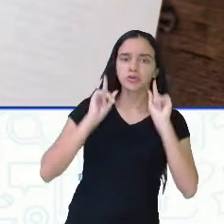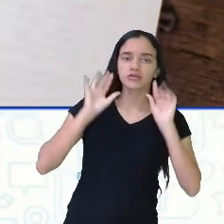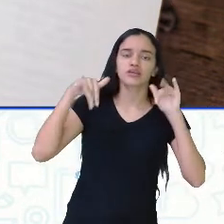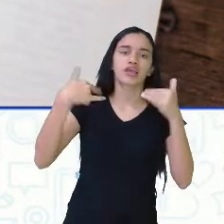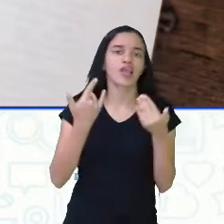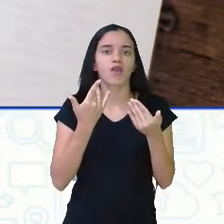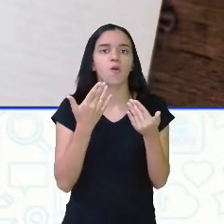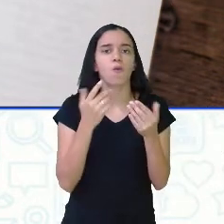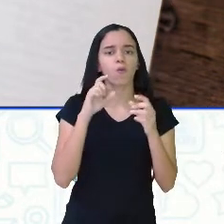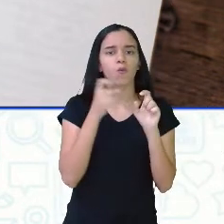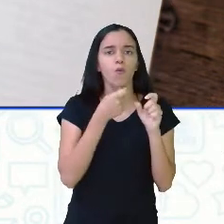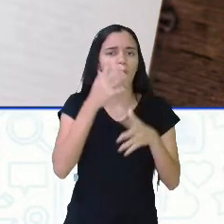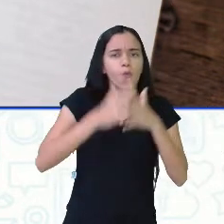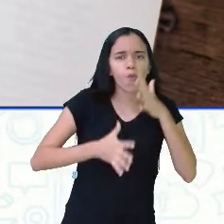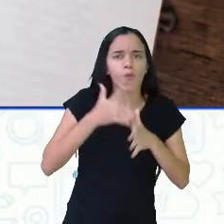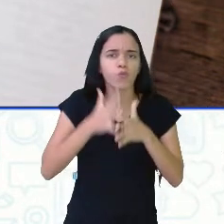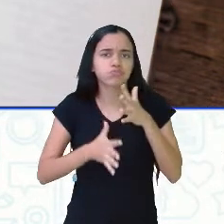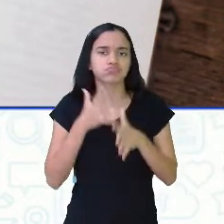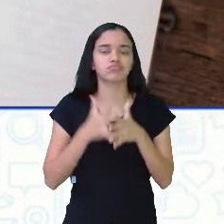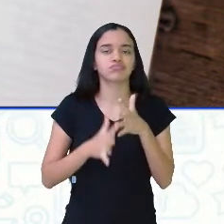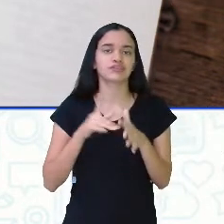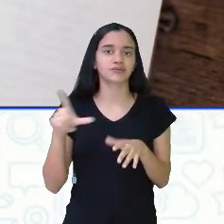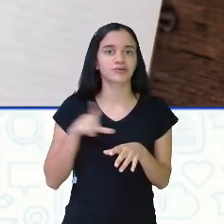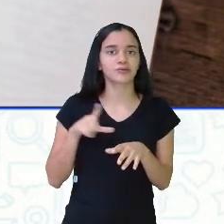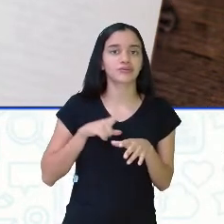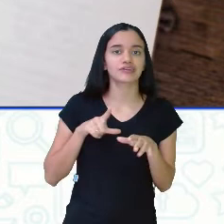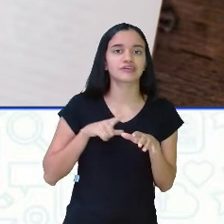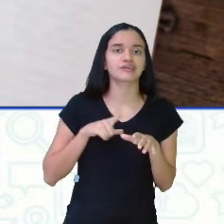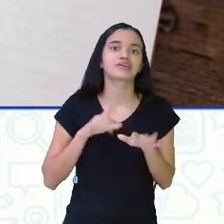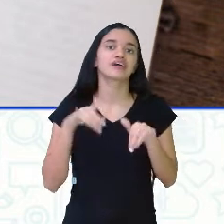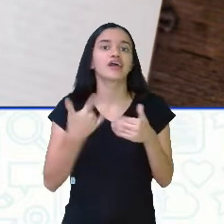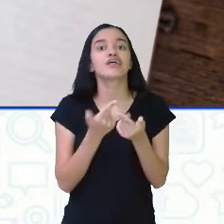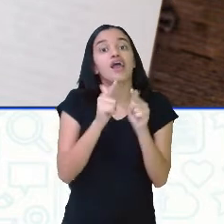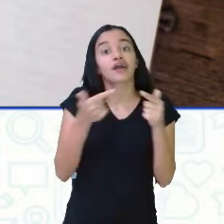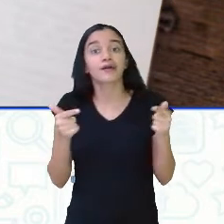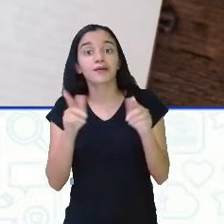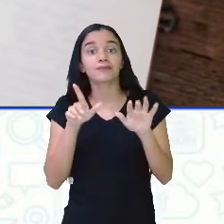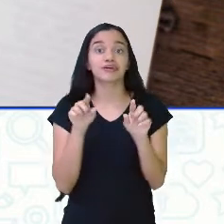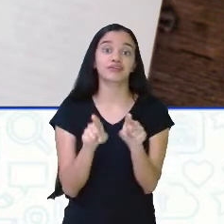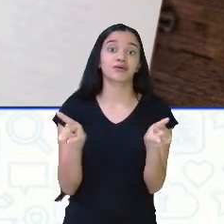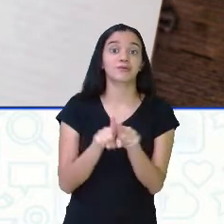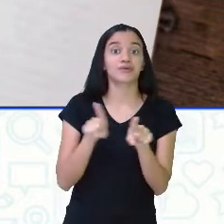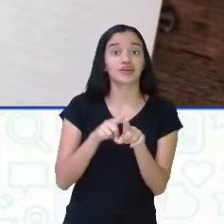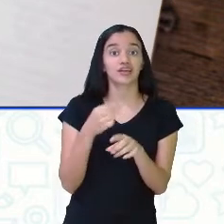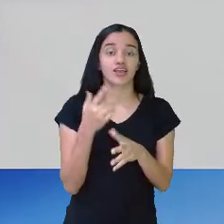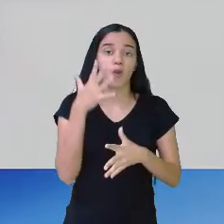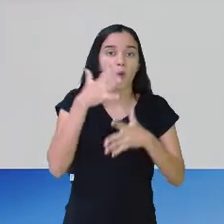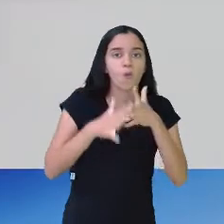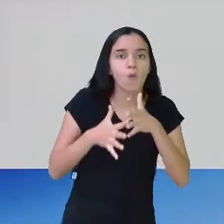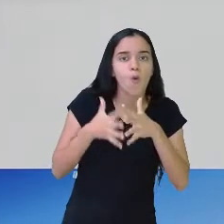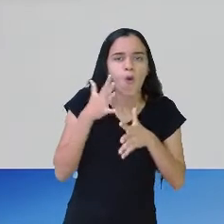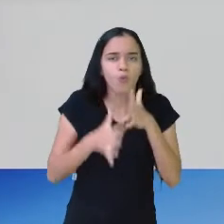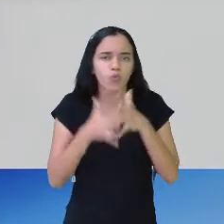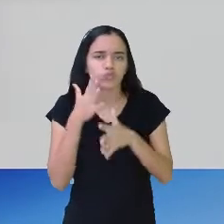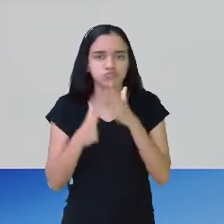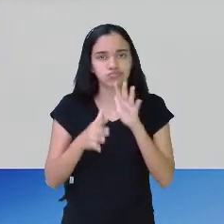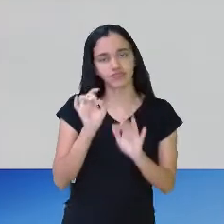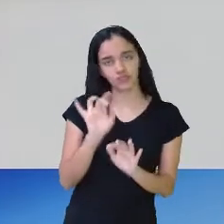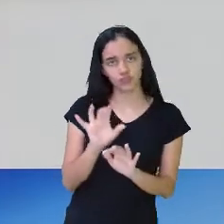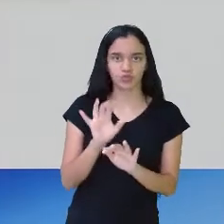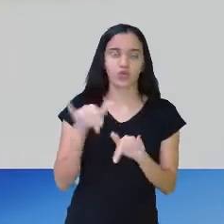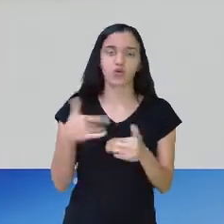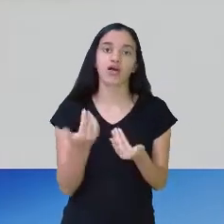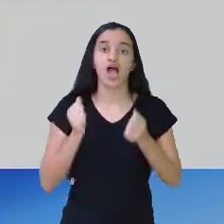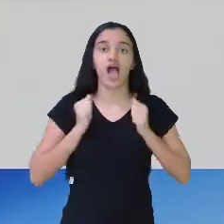só conflito, ou seja, ele tem uma unidade dramática porque ele tem um só conflito, uma só ação. E